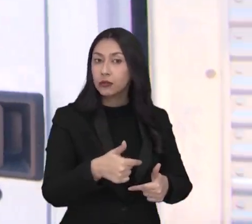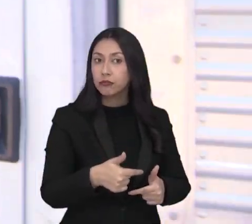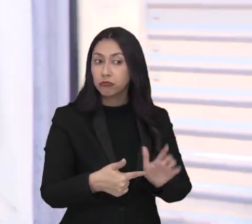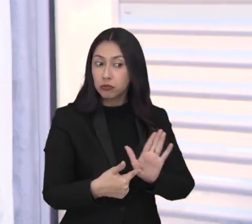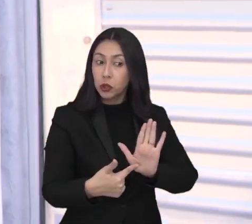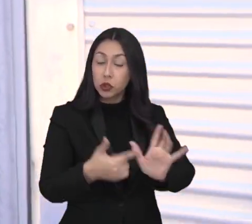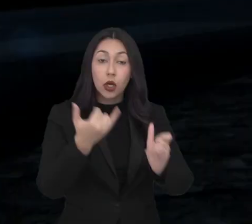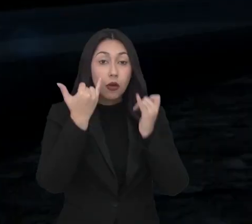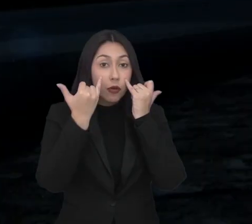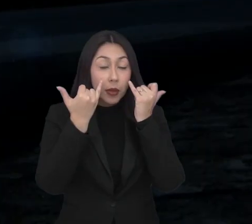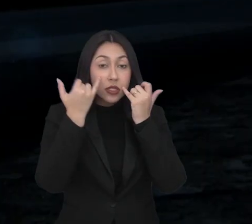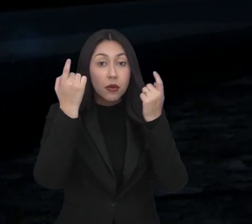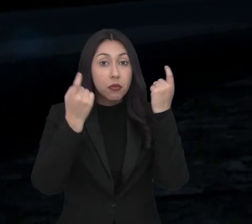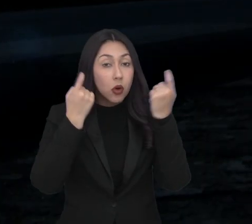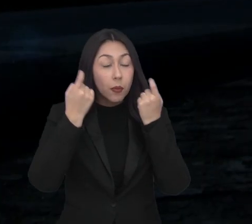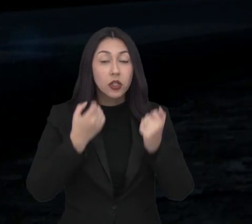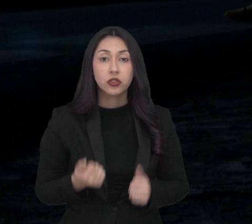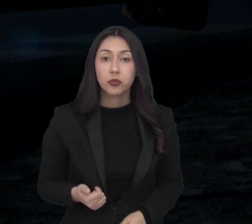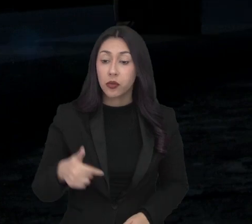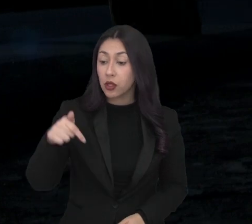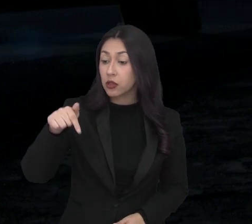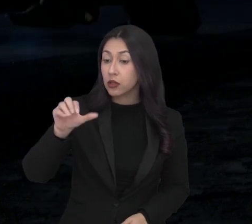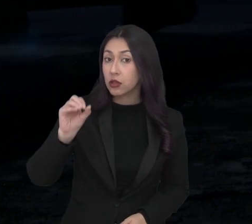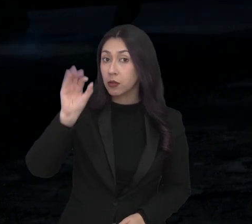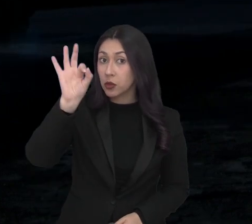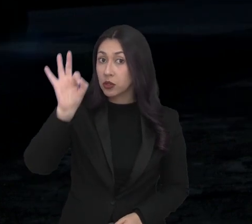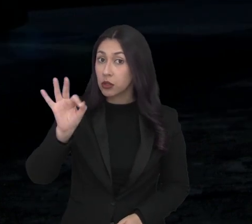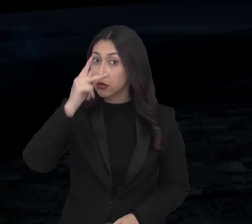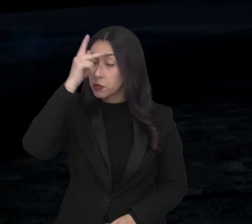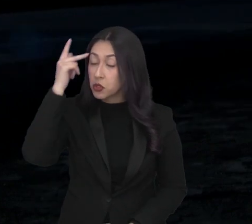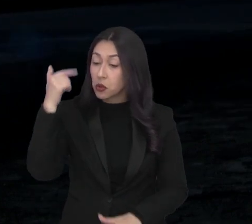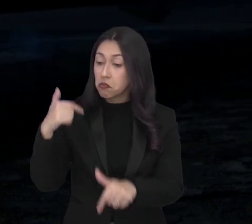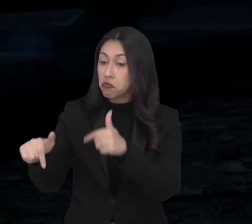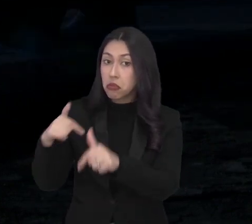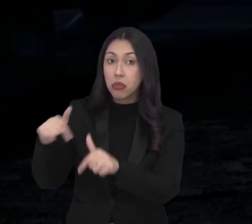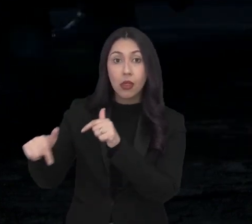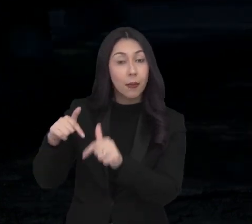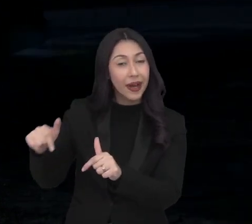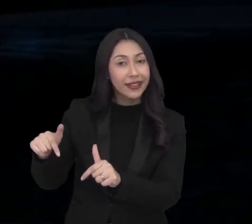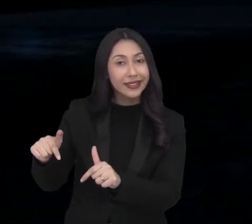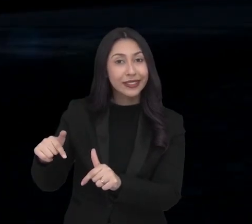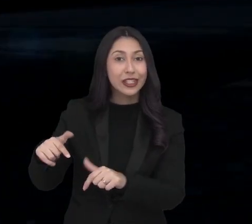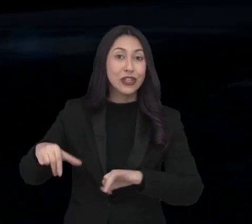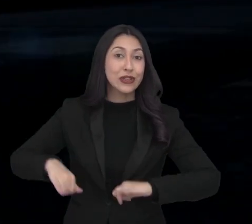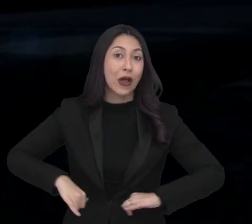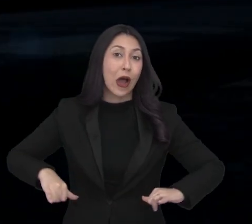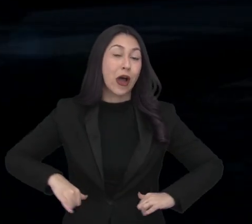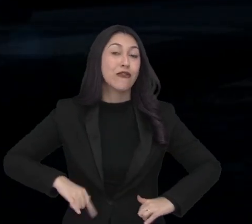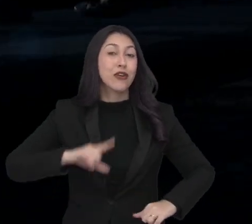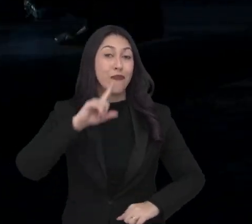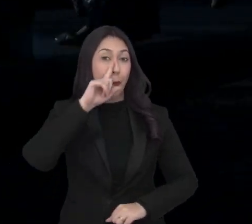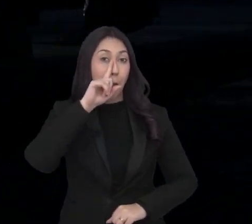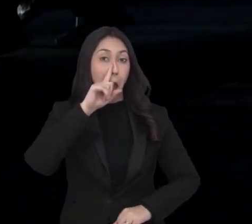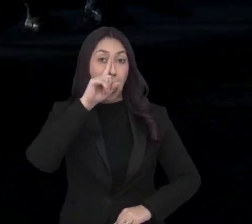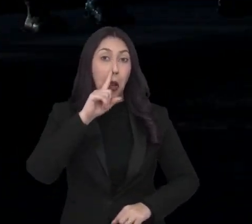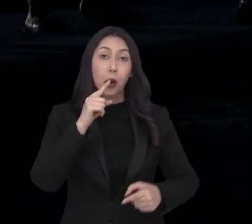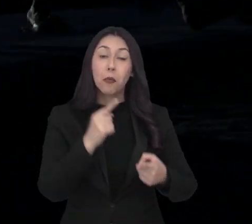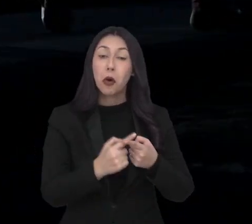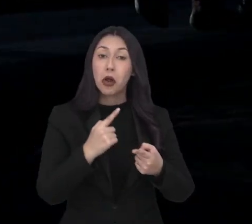dados preocupantes. 70% dos trabalhadores do mundo estão expostos aos riscos das